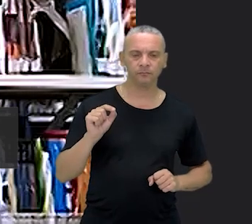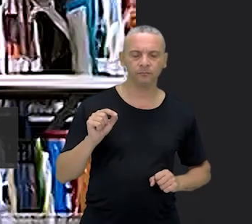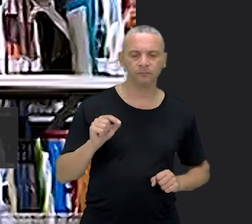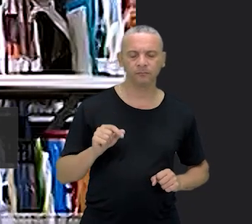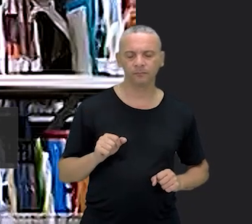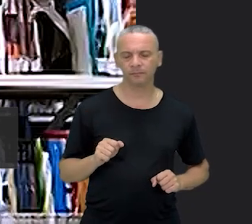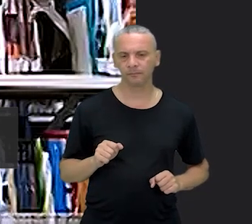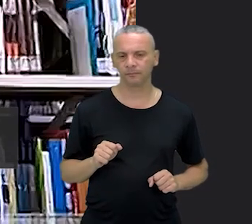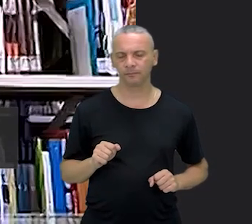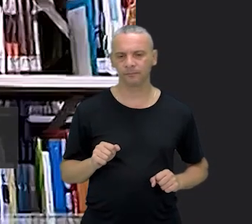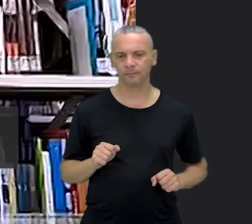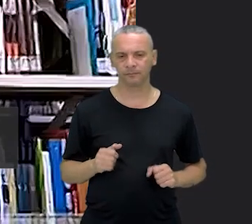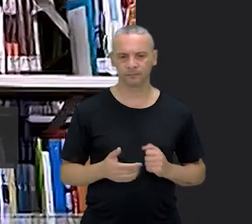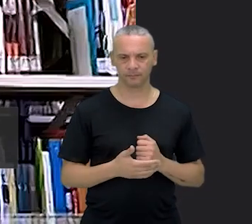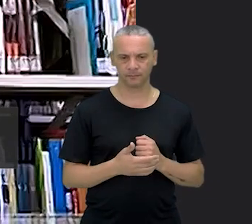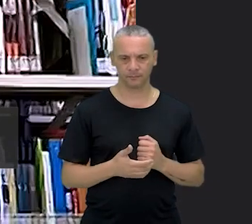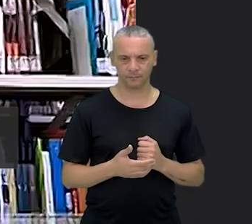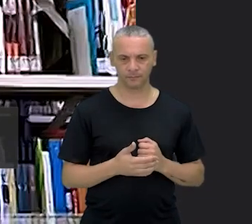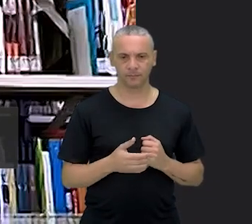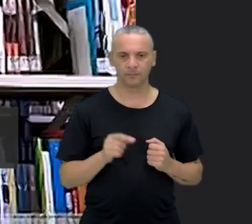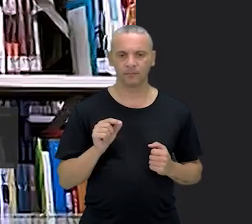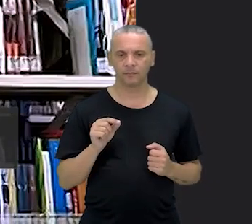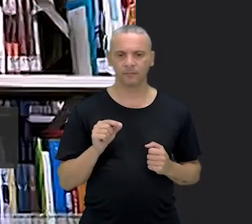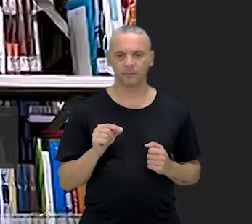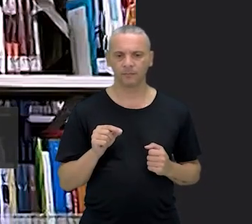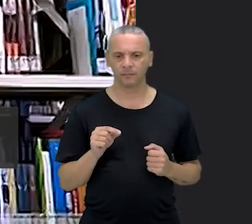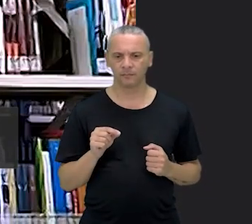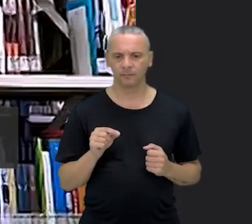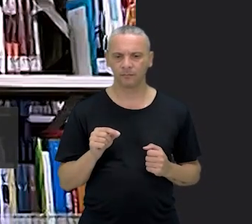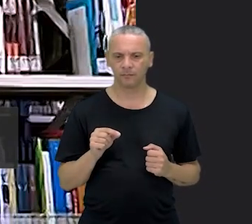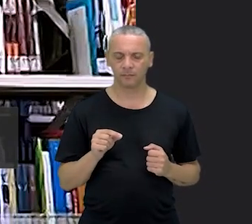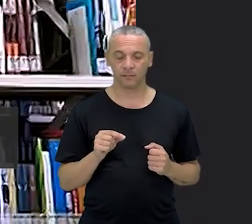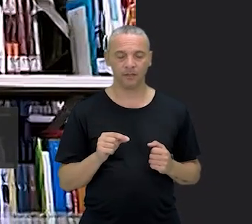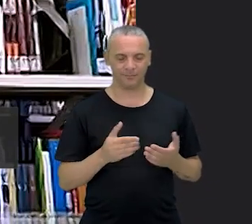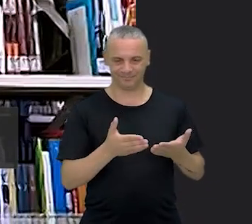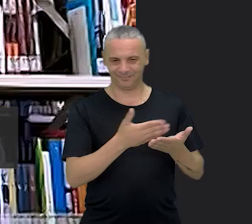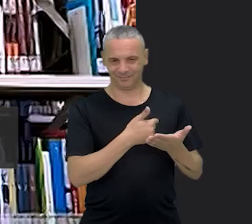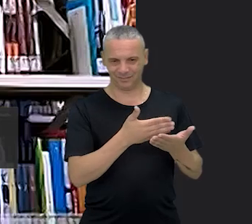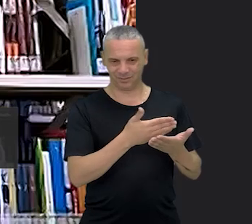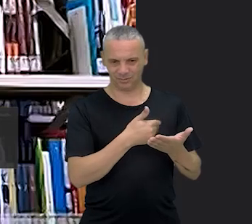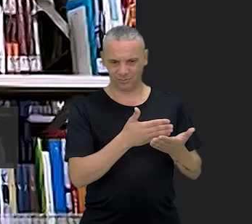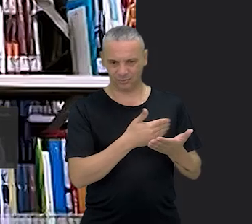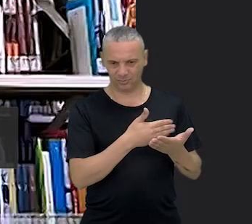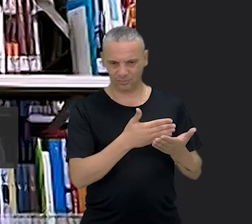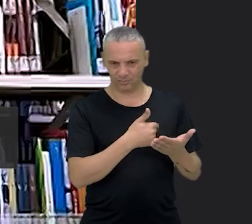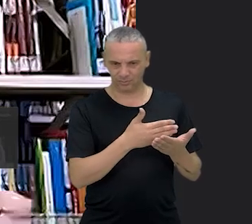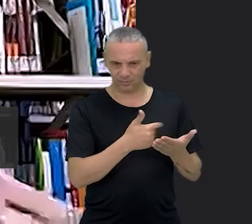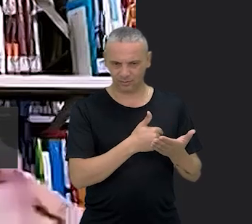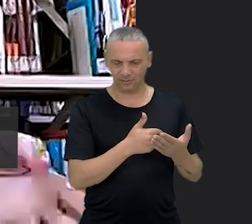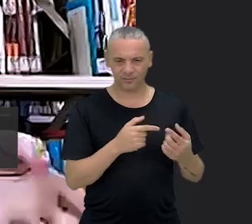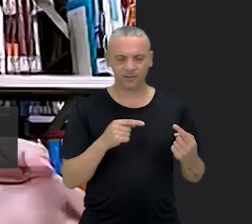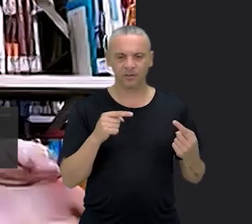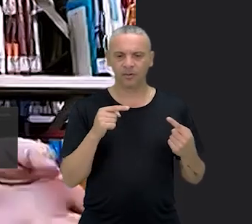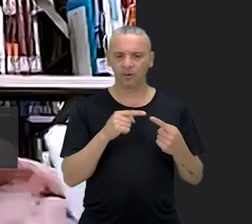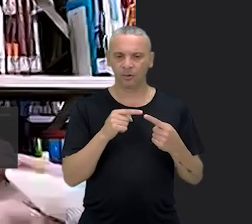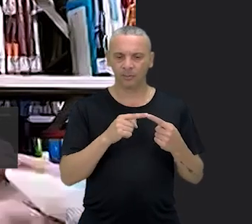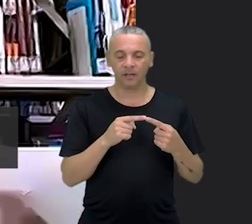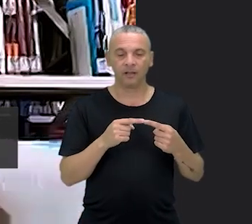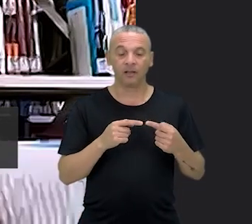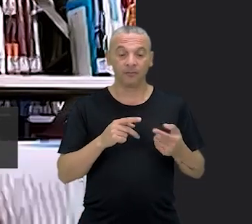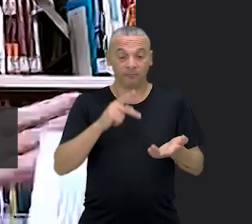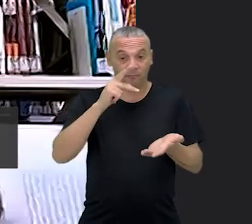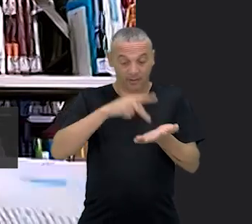estudando, é que este romance foi baseado em fatos reais.